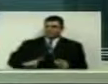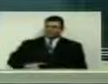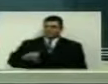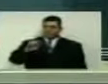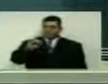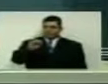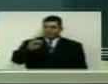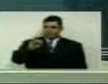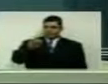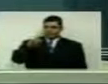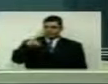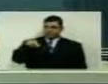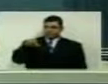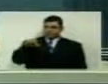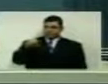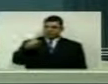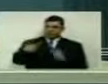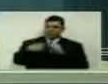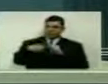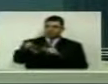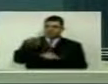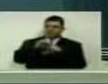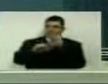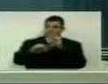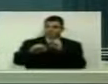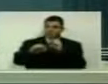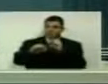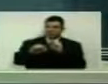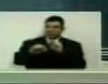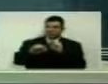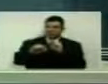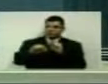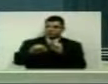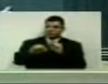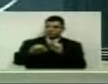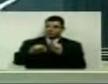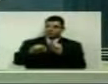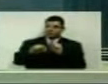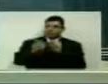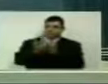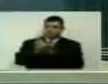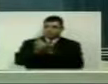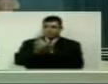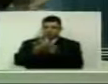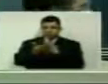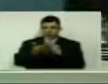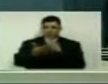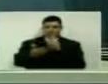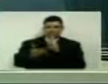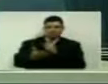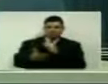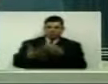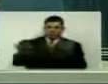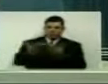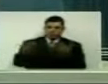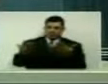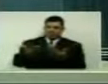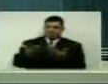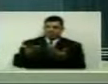Sinésio, porque ele não escolhe partido. Do início das denúncias até